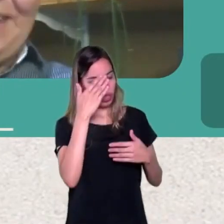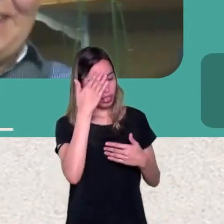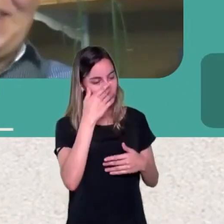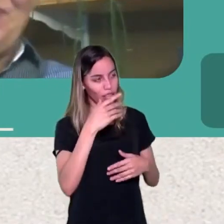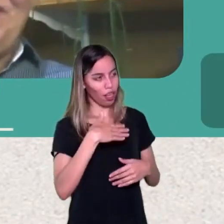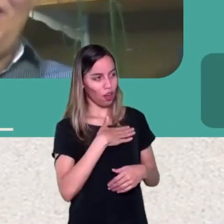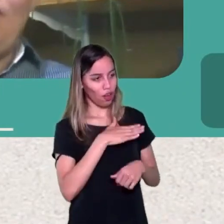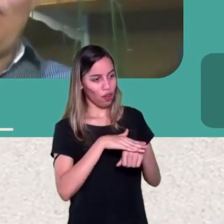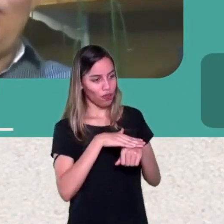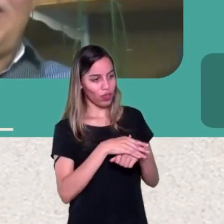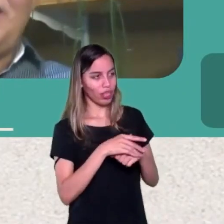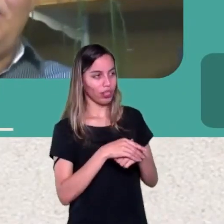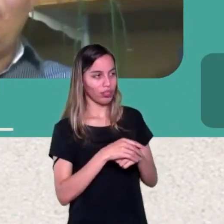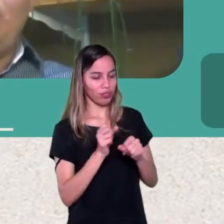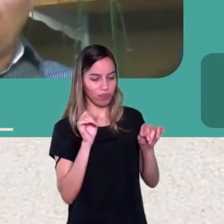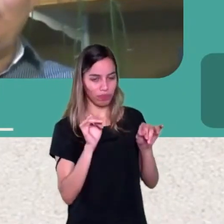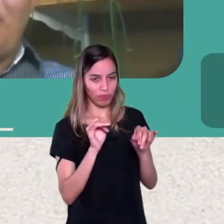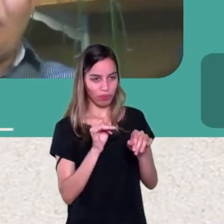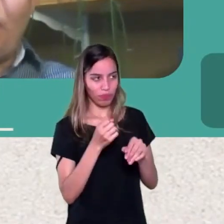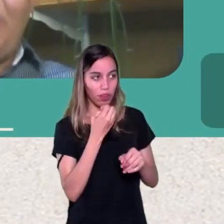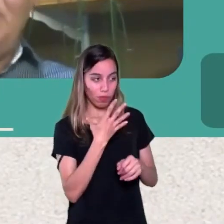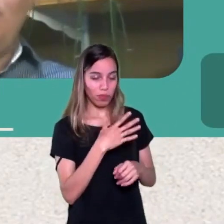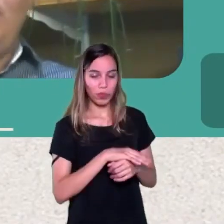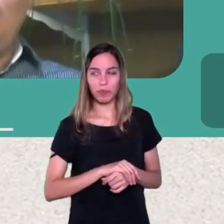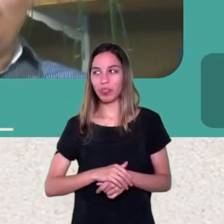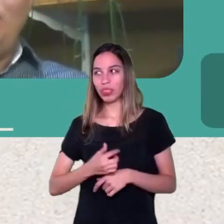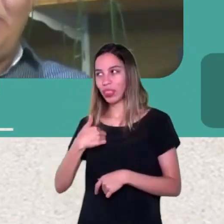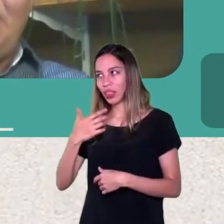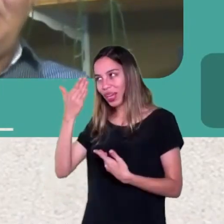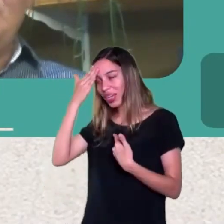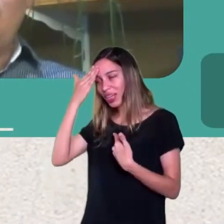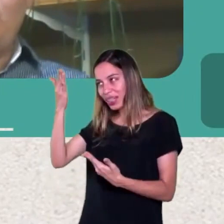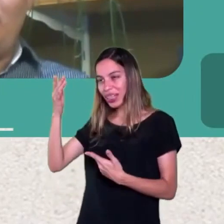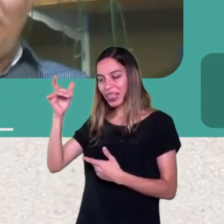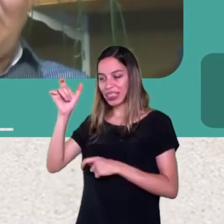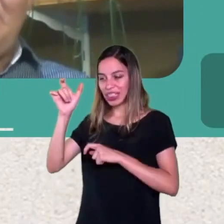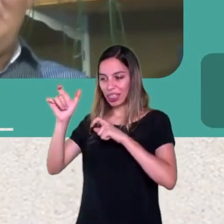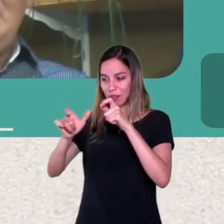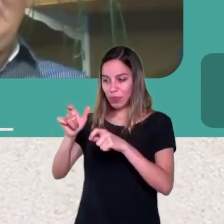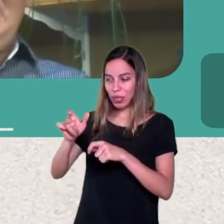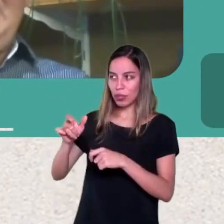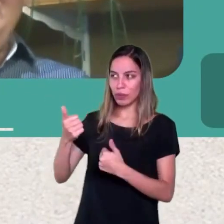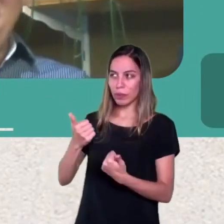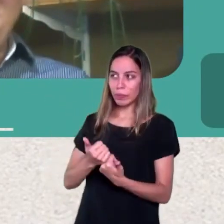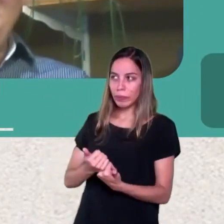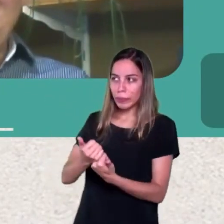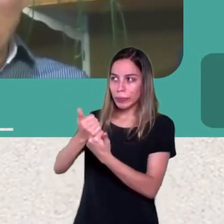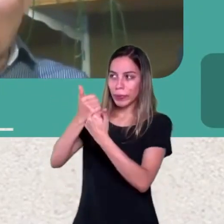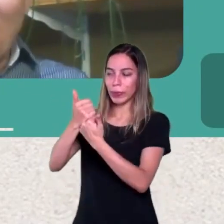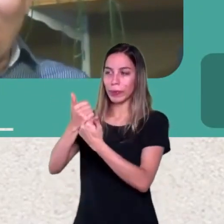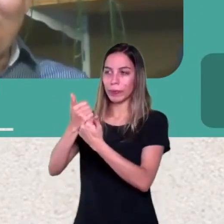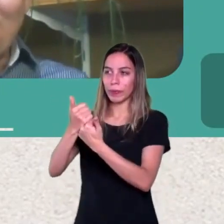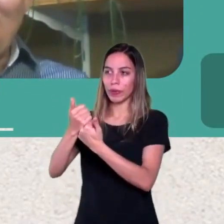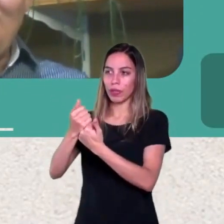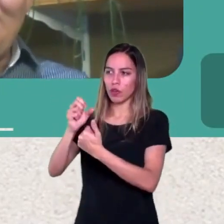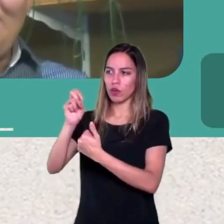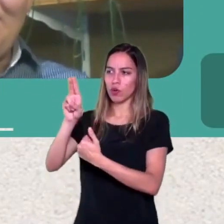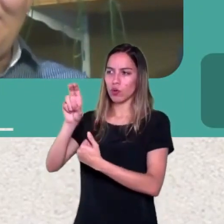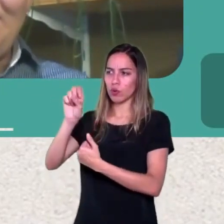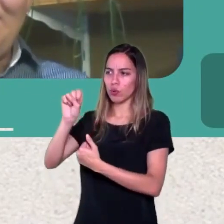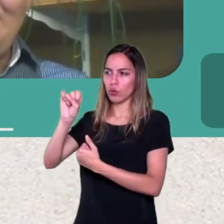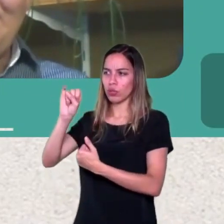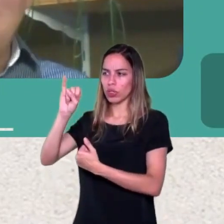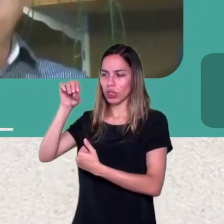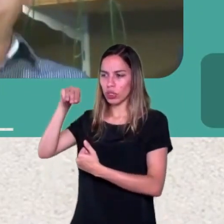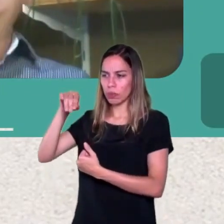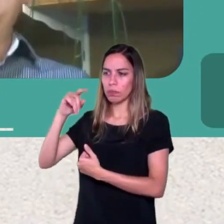que agradeço aí os parceiros, né, os Minas, o CEMIG, qualquer outro